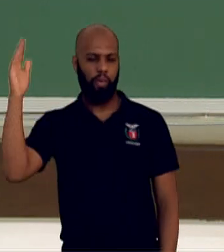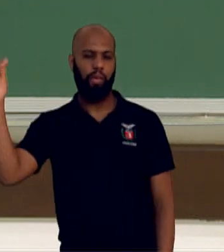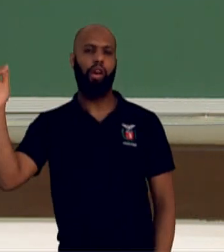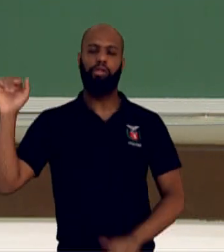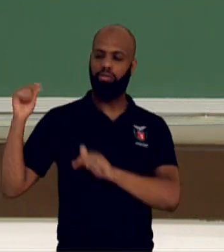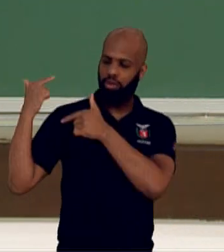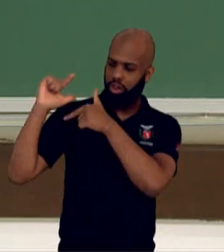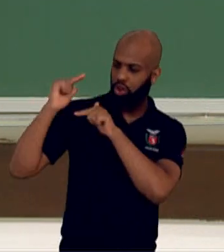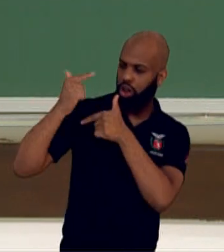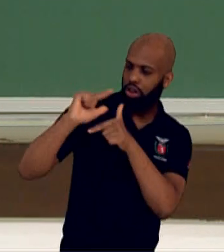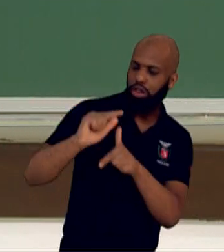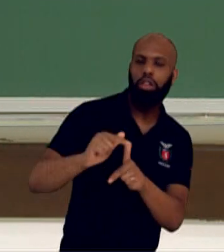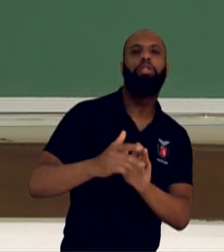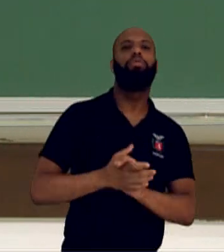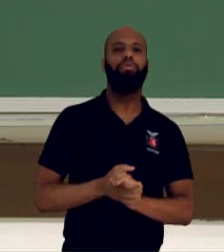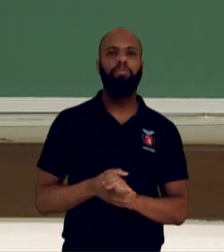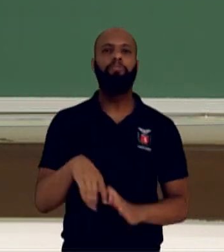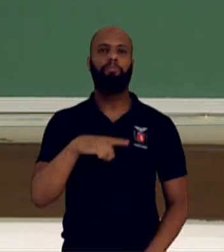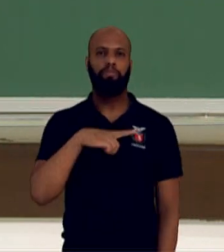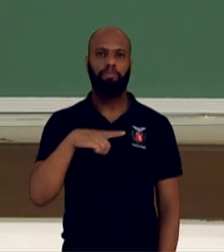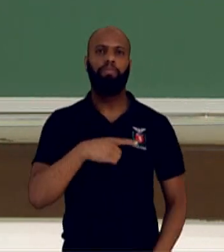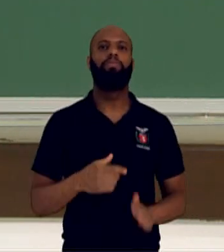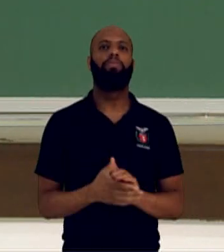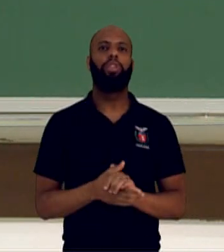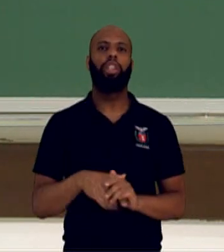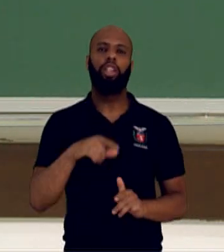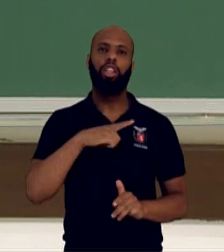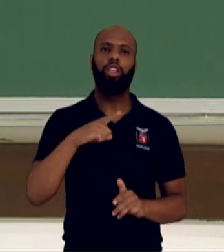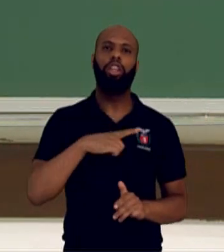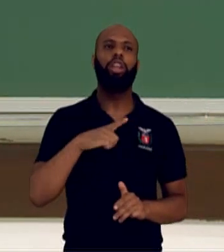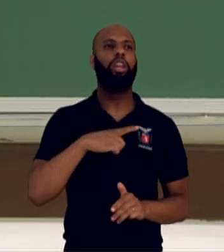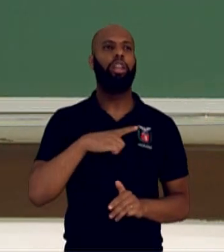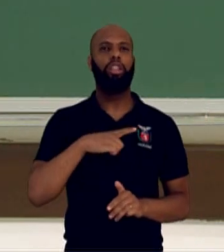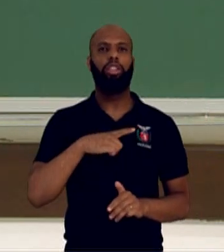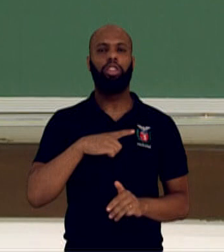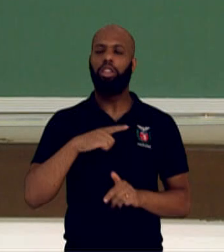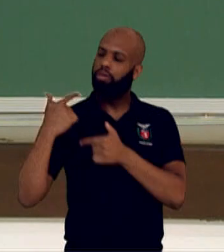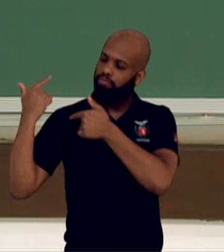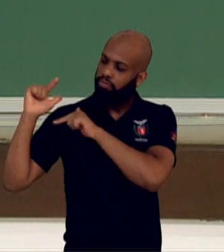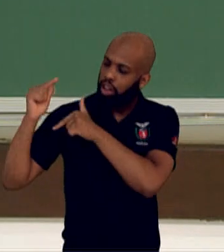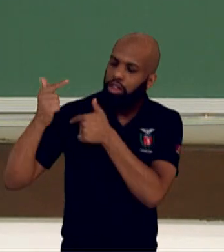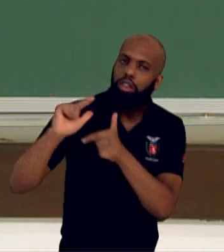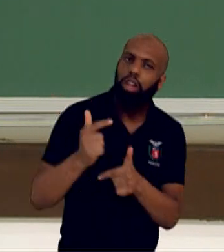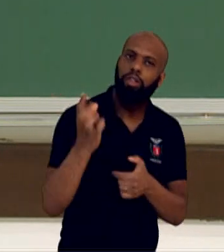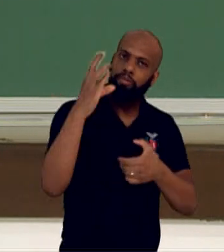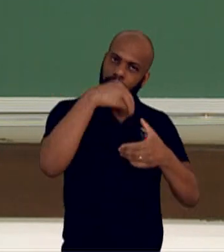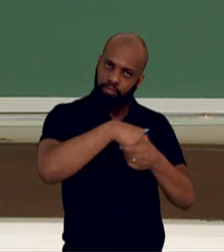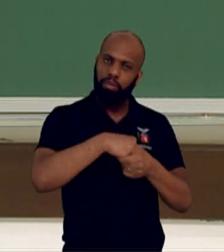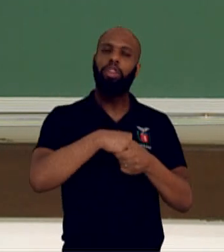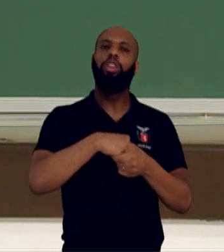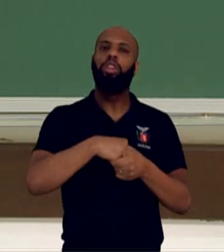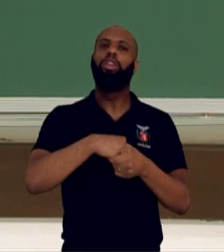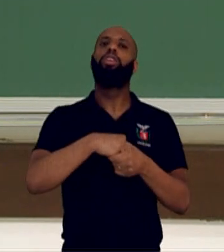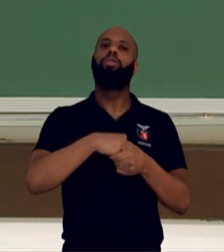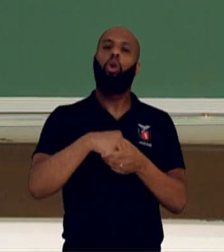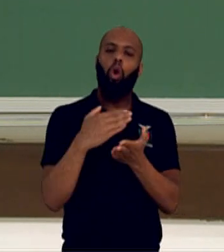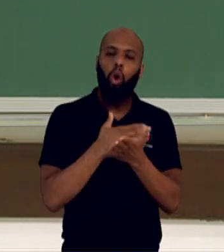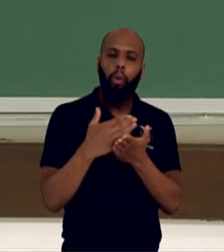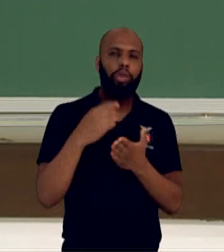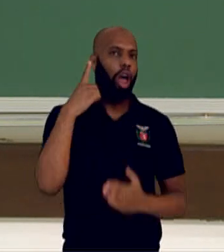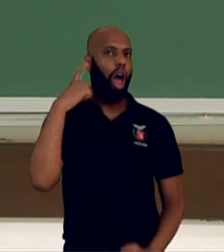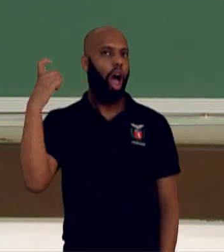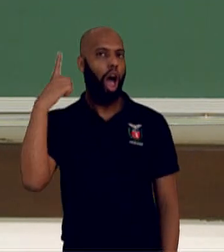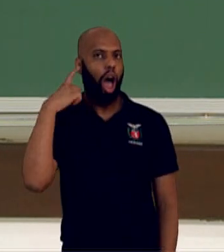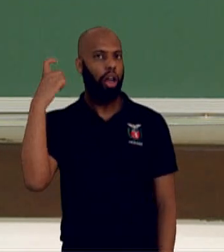música tradicional, né, que trabalhava com instrumentos clássicos, ele incorporou